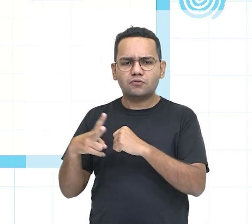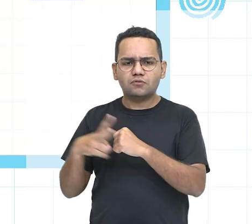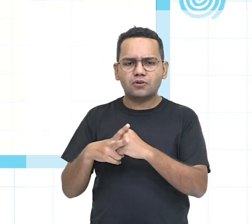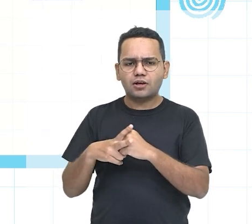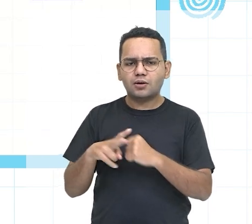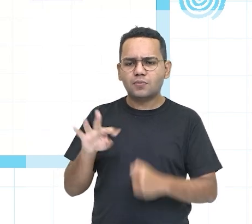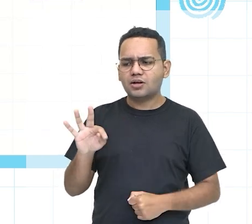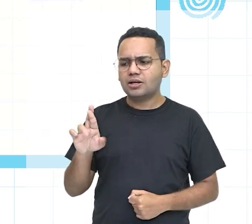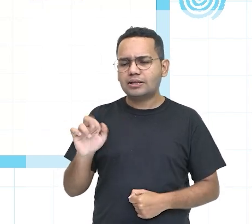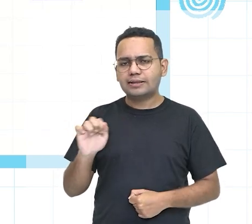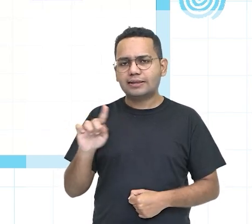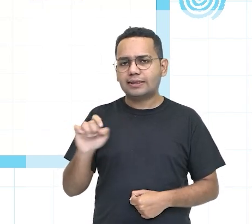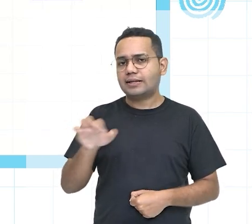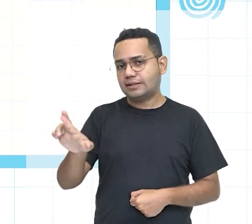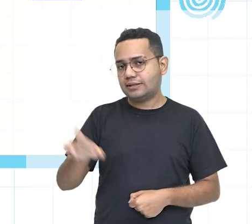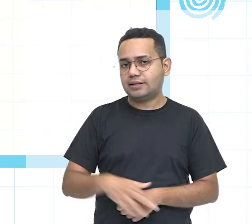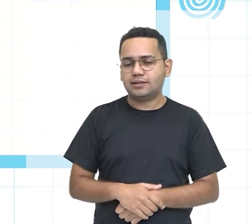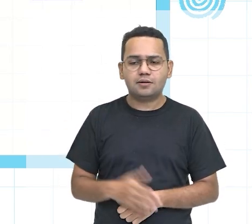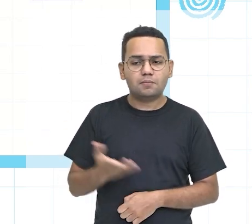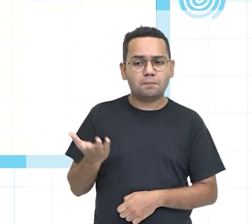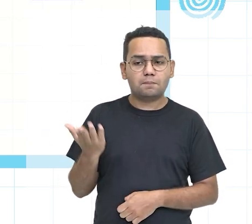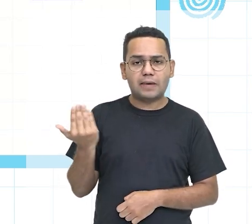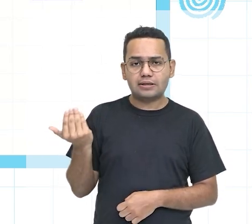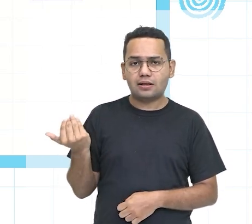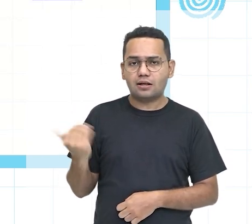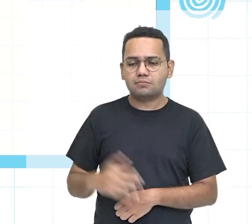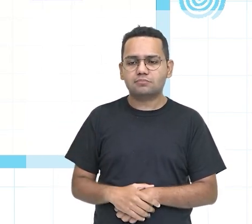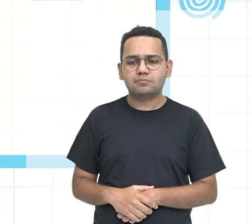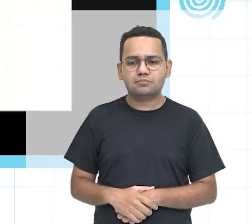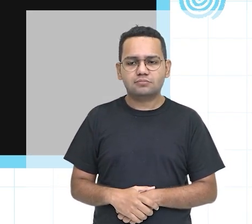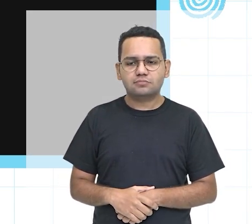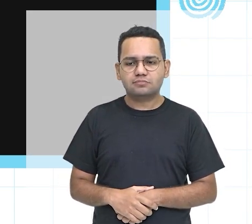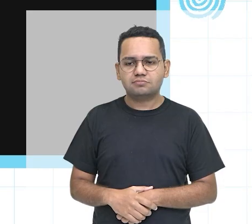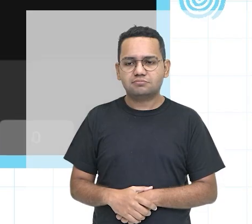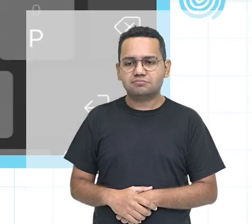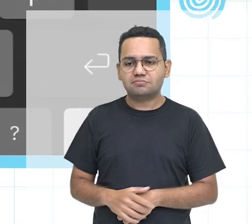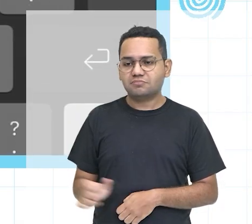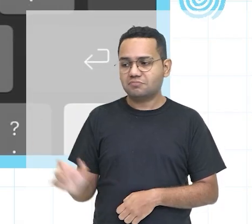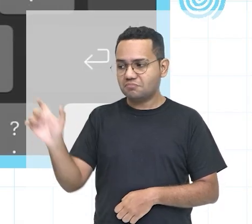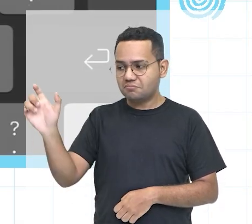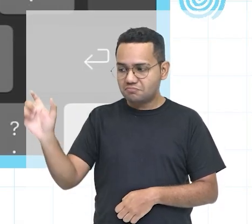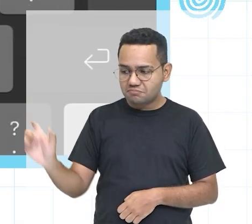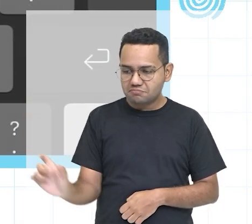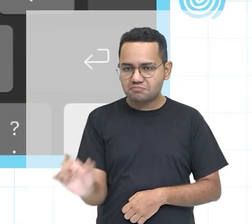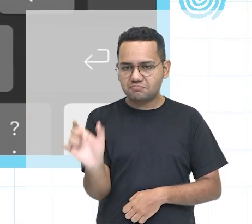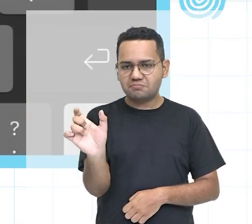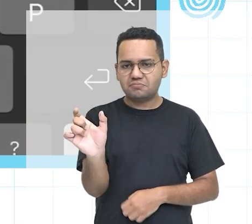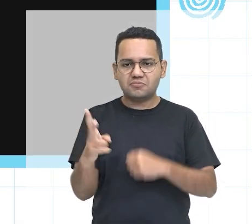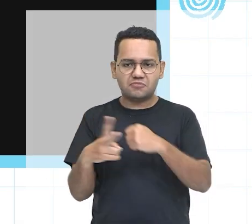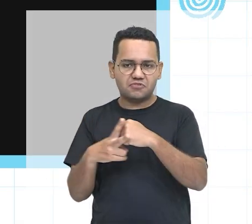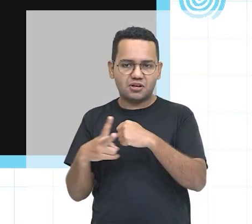trazer, bring, né? Que está no passado, brought. Vamos para o verbo então.